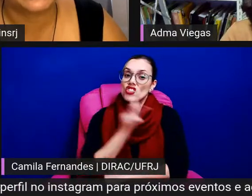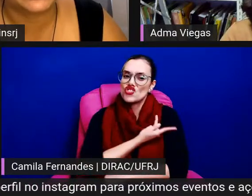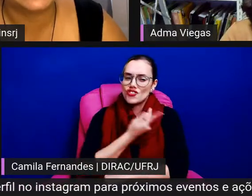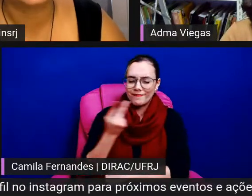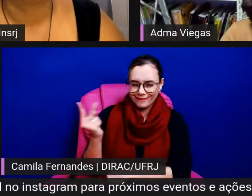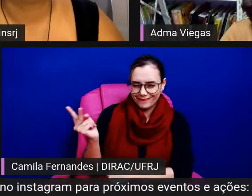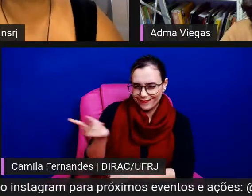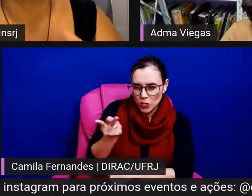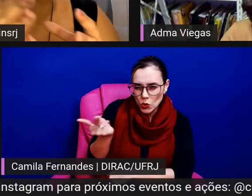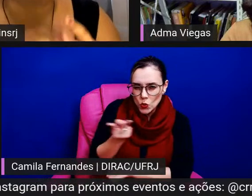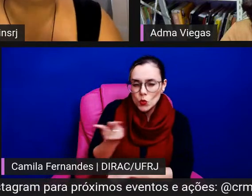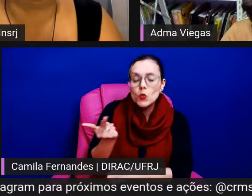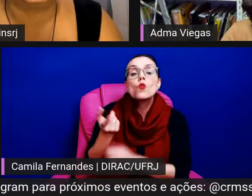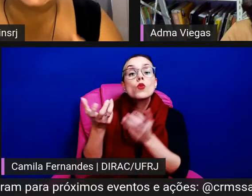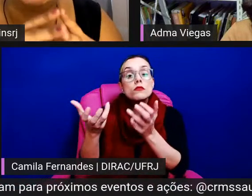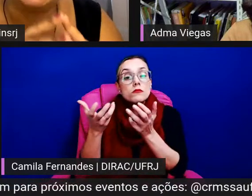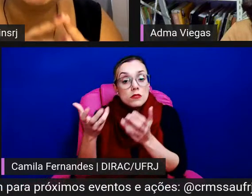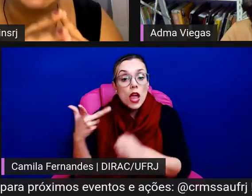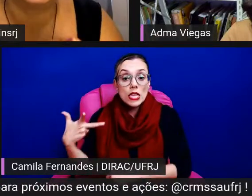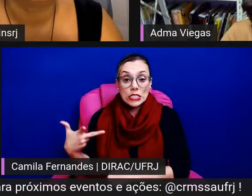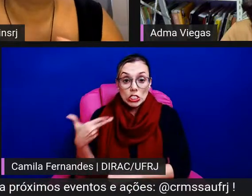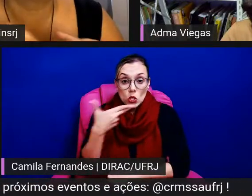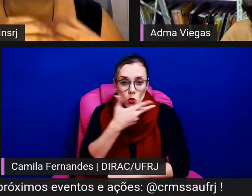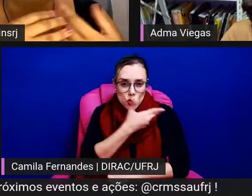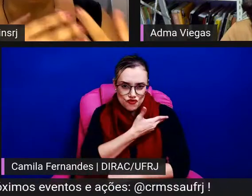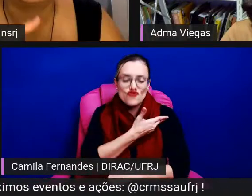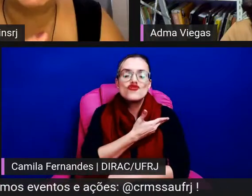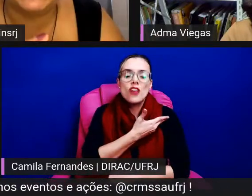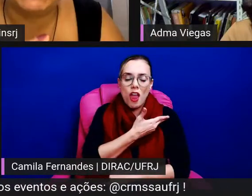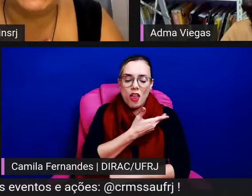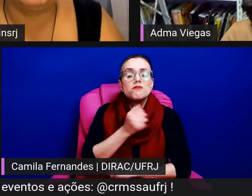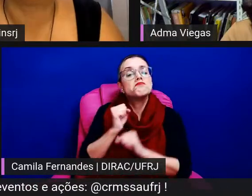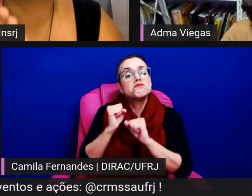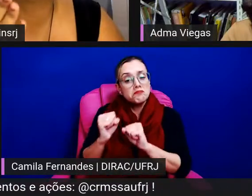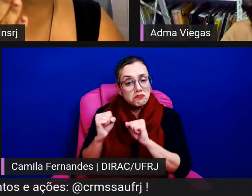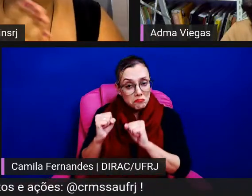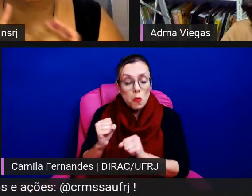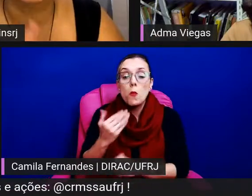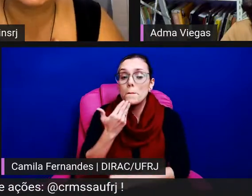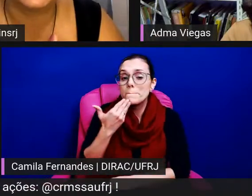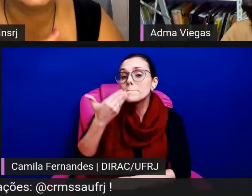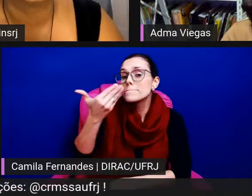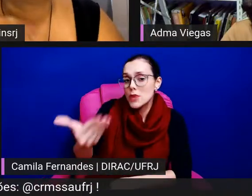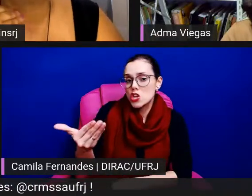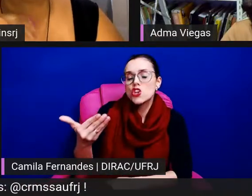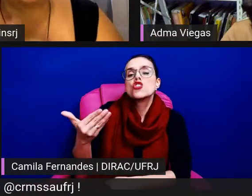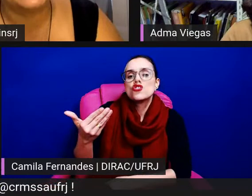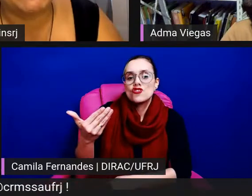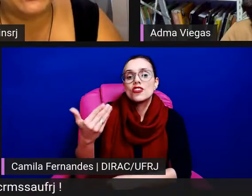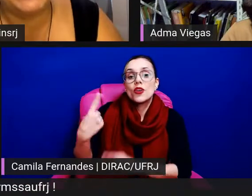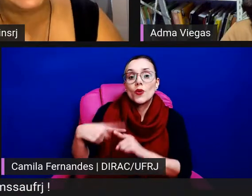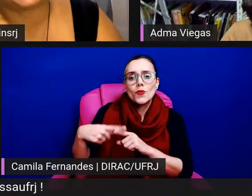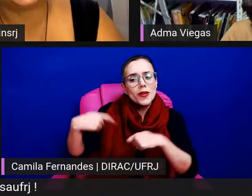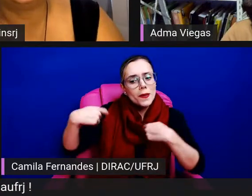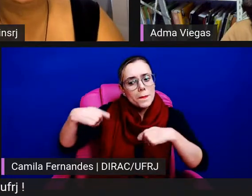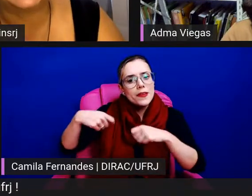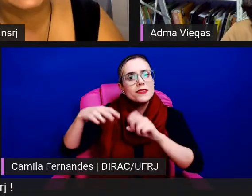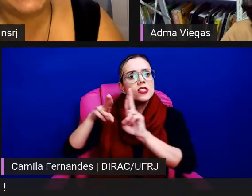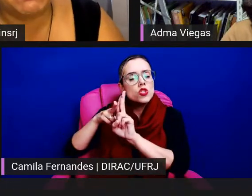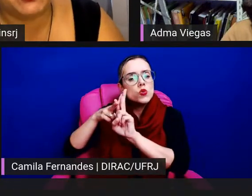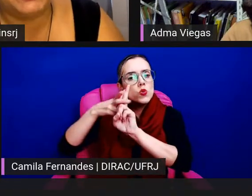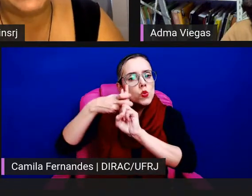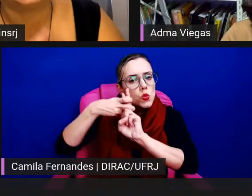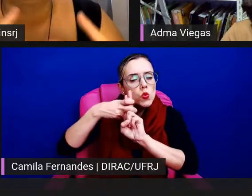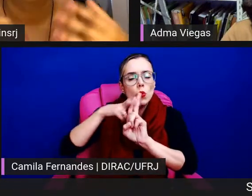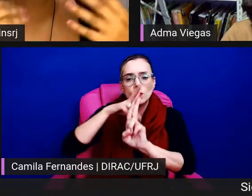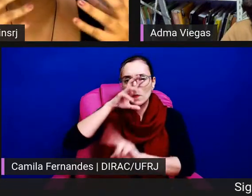mais as cirurgias. A gente precisa cada vez mais disputar o orçamento público para fortalecer o SUS, a saúde pública, a